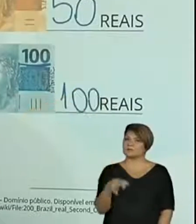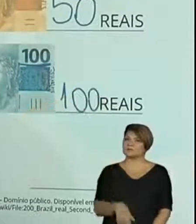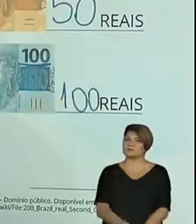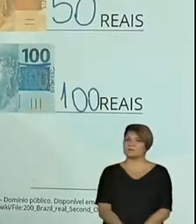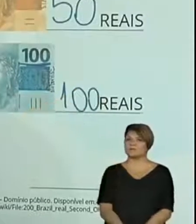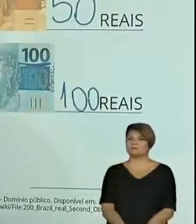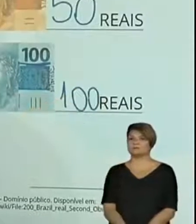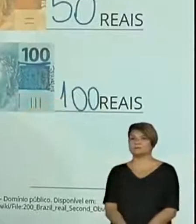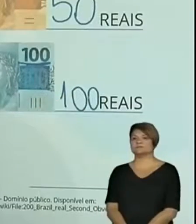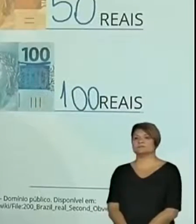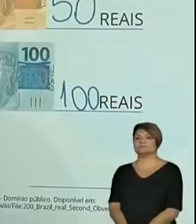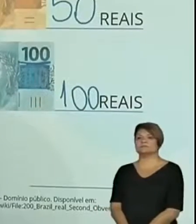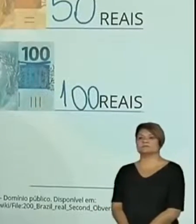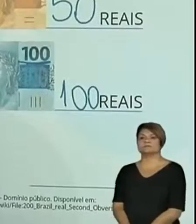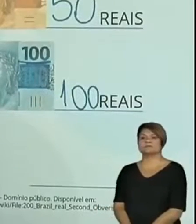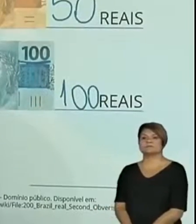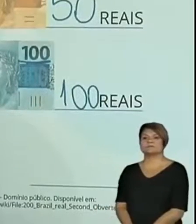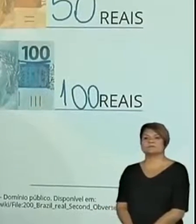R$100.